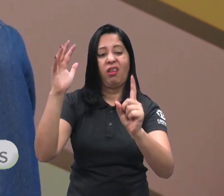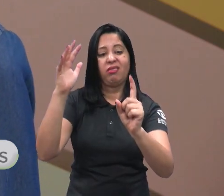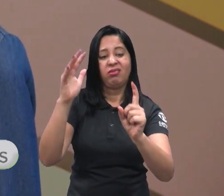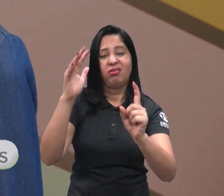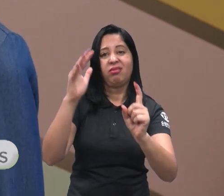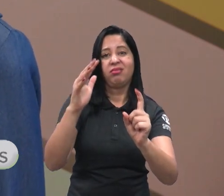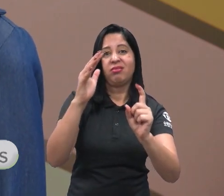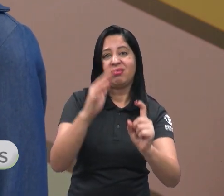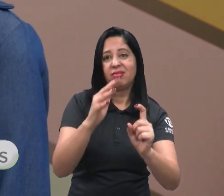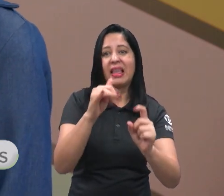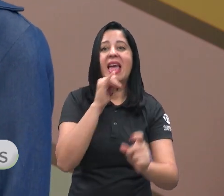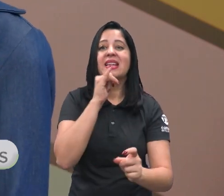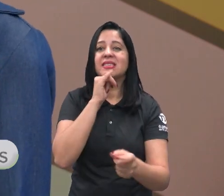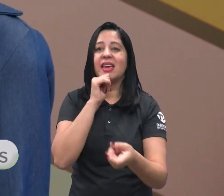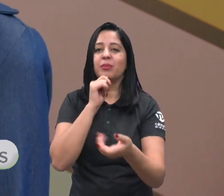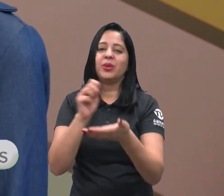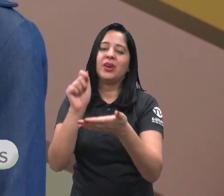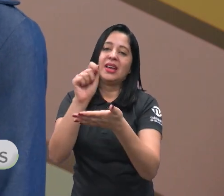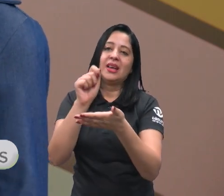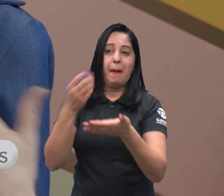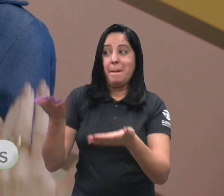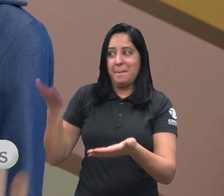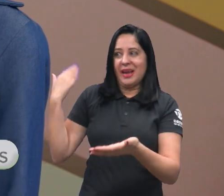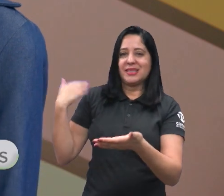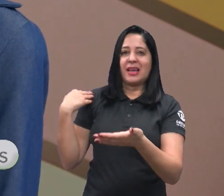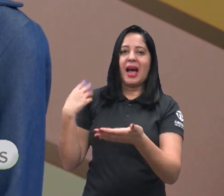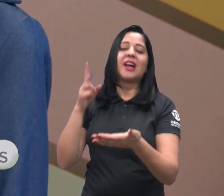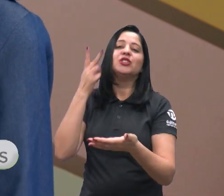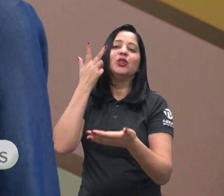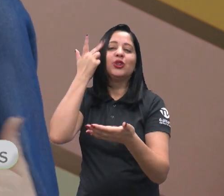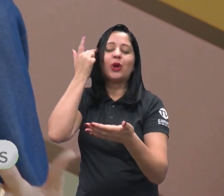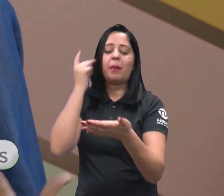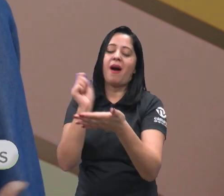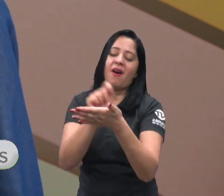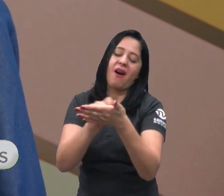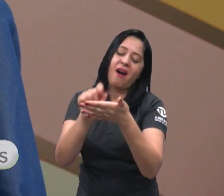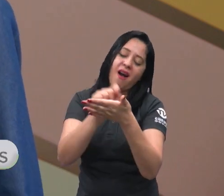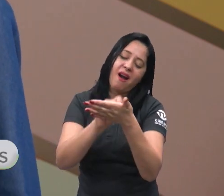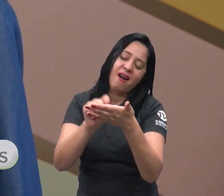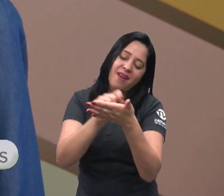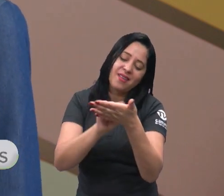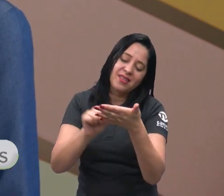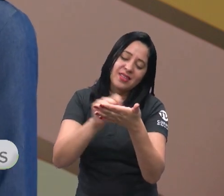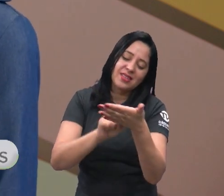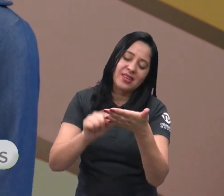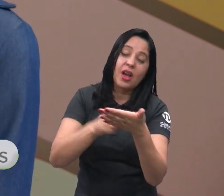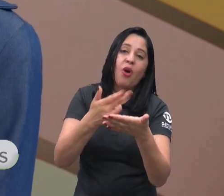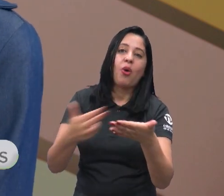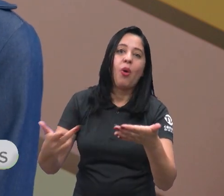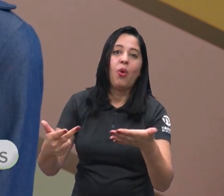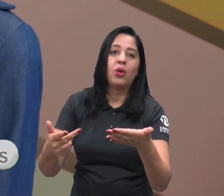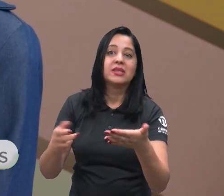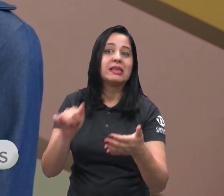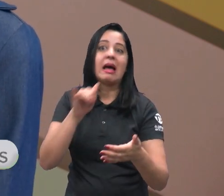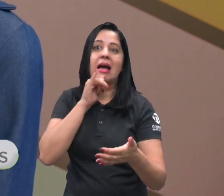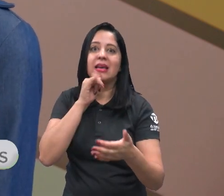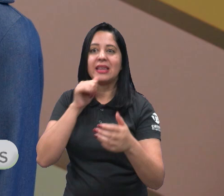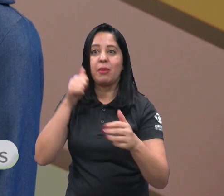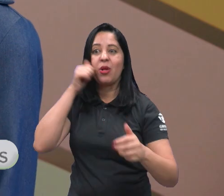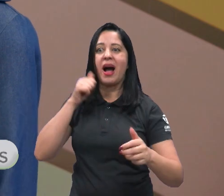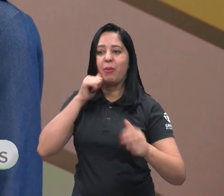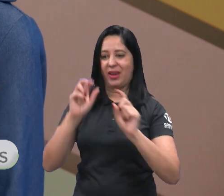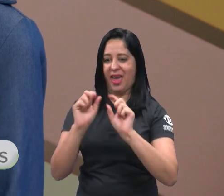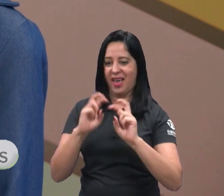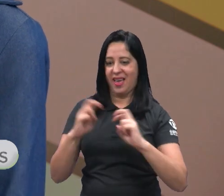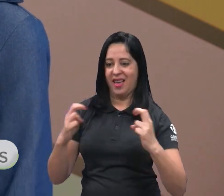de escrever diários, que era um costume, de sentar em roda, de tomar chá da tarde, café e conversar entre outras mulheres.